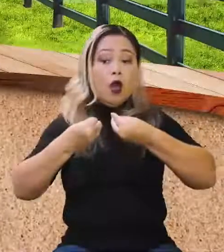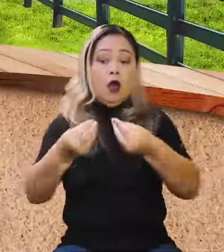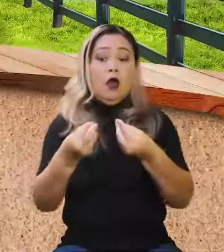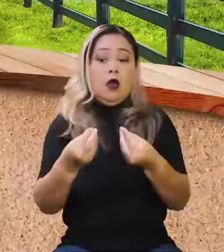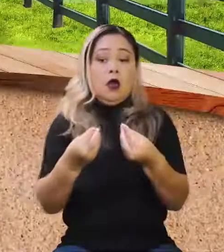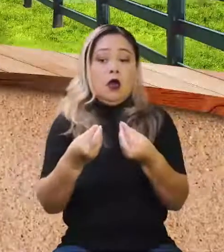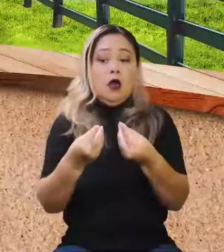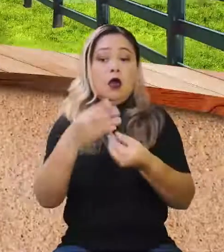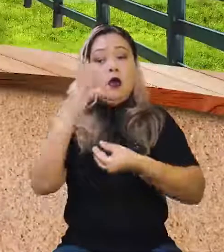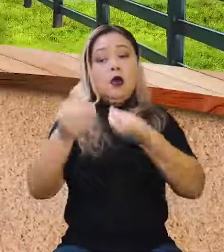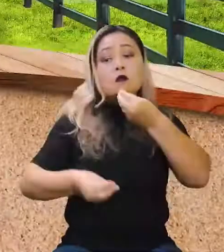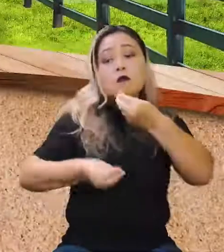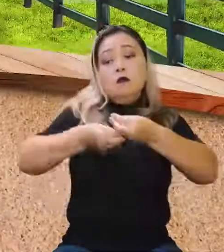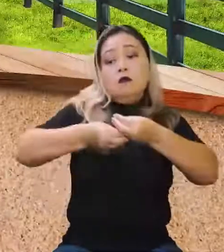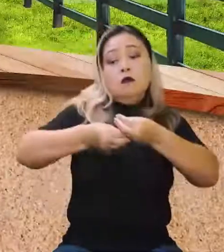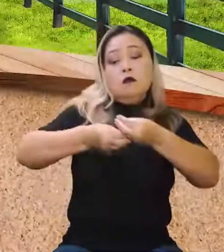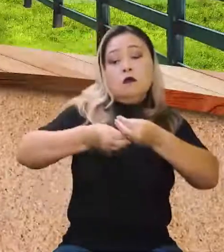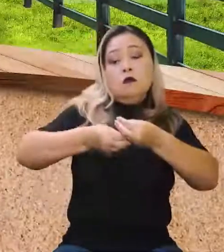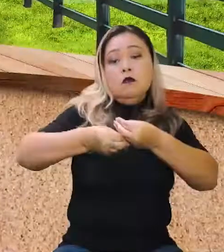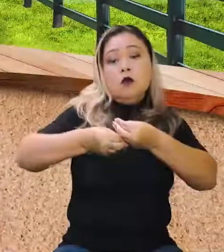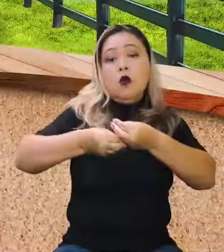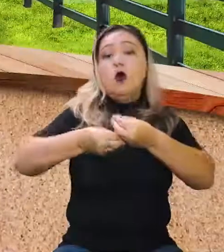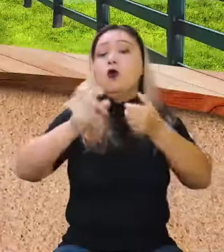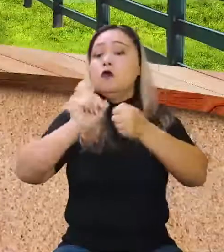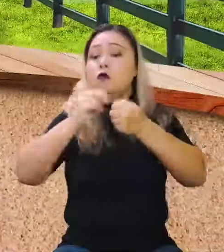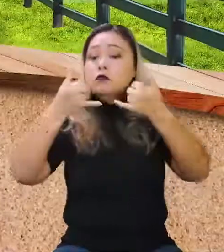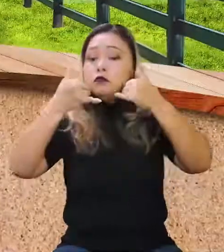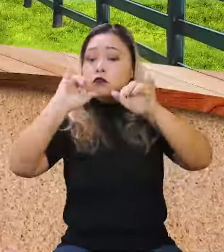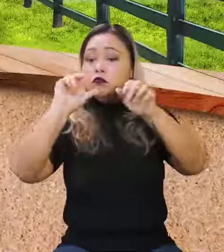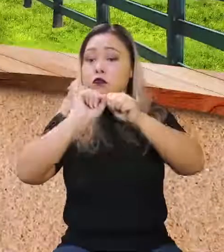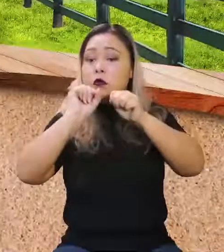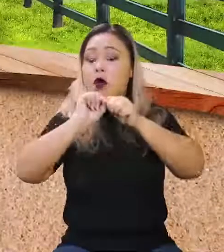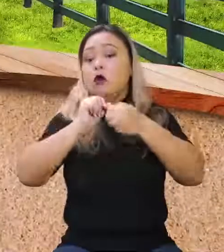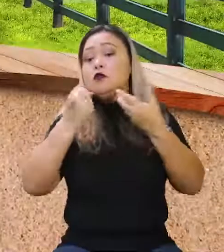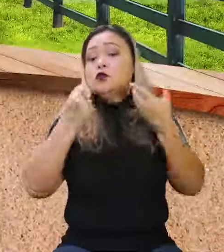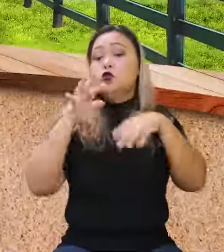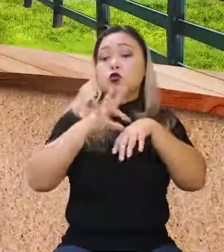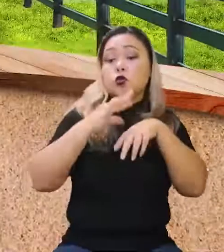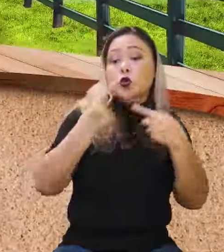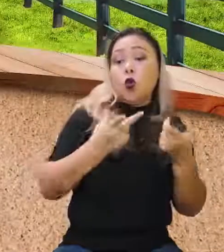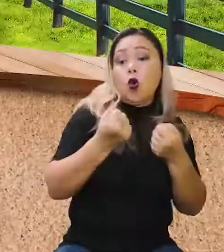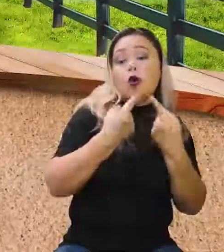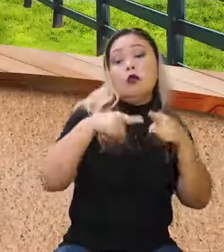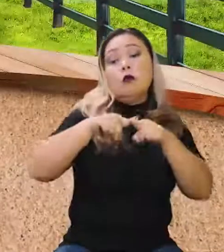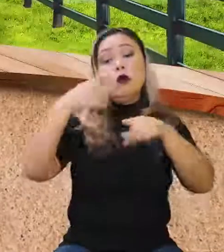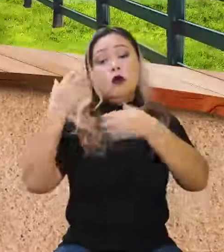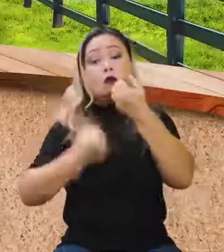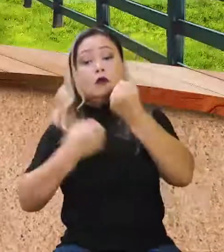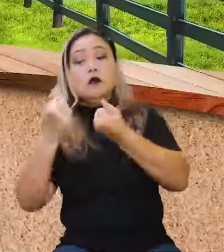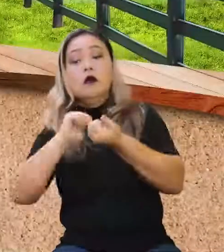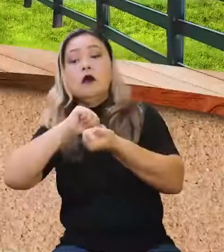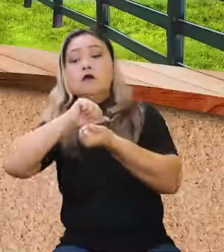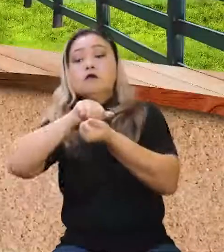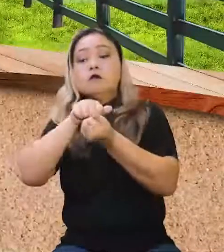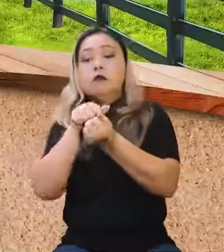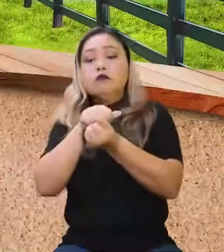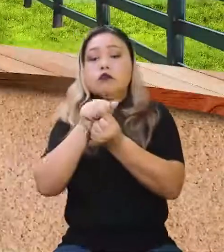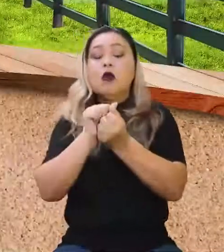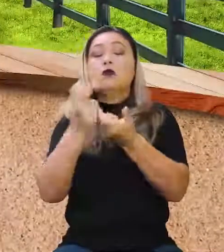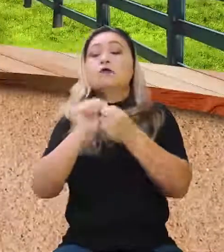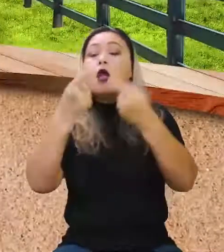para uma suplementação do bovino de corte ou também do bovino de leite para ruminante,